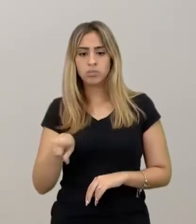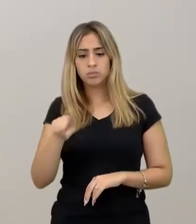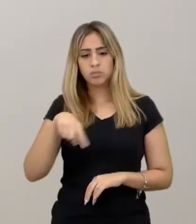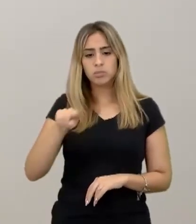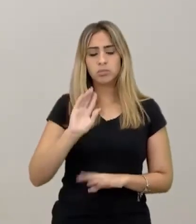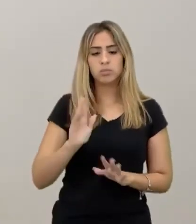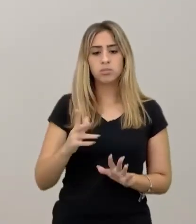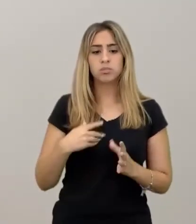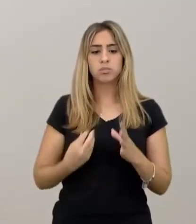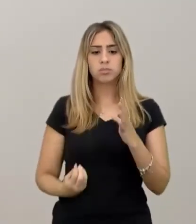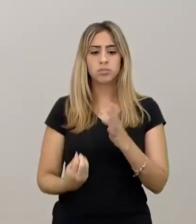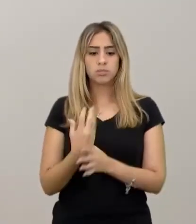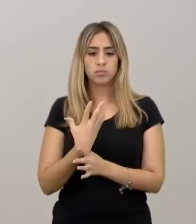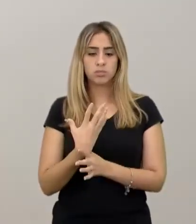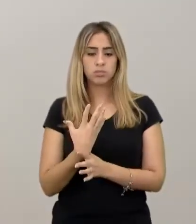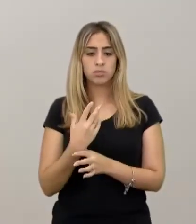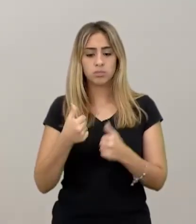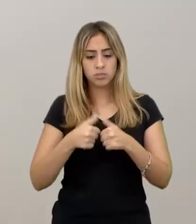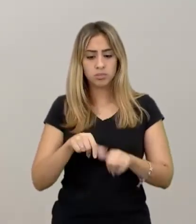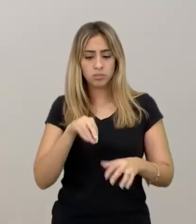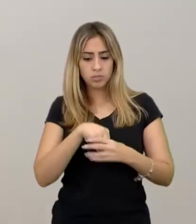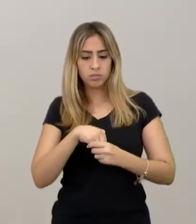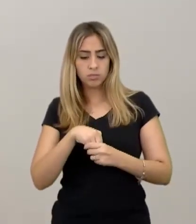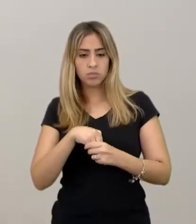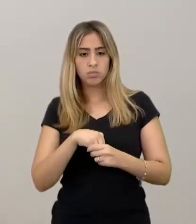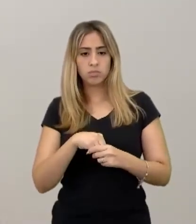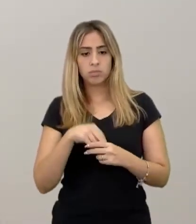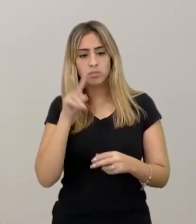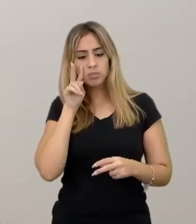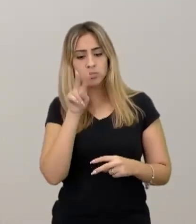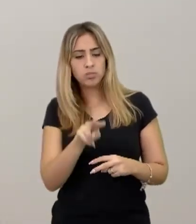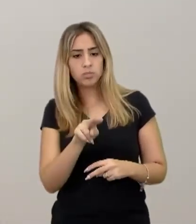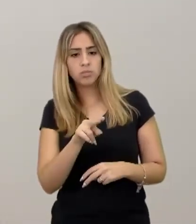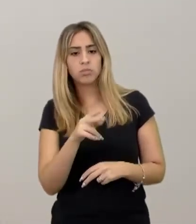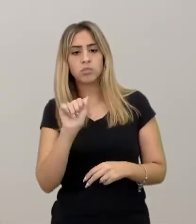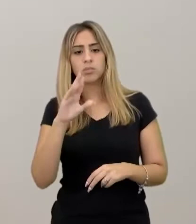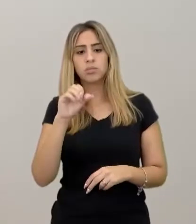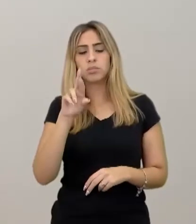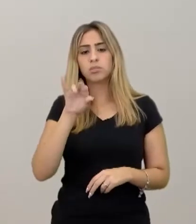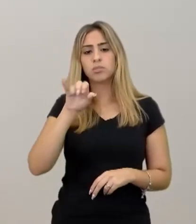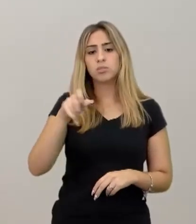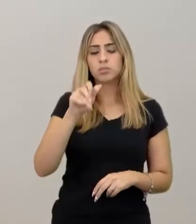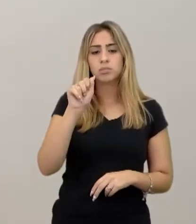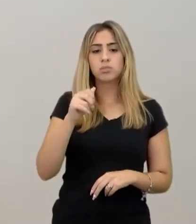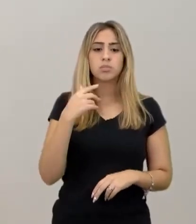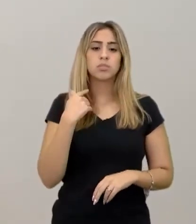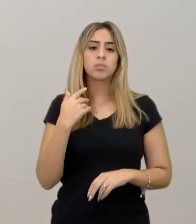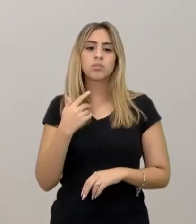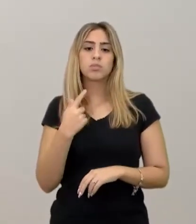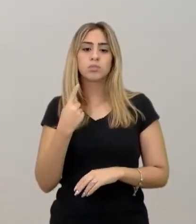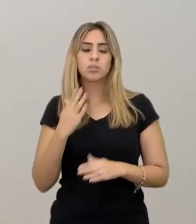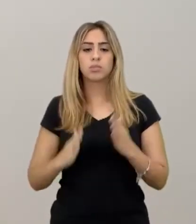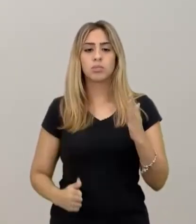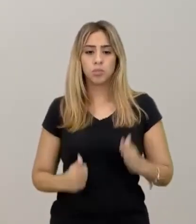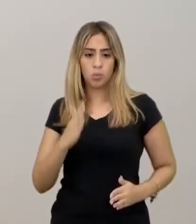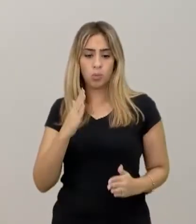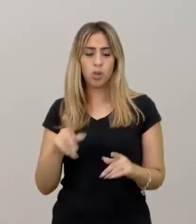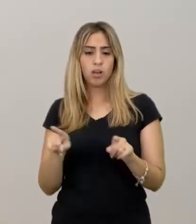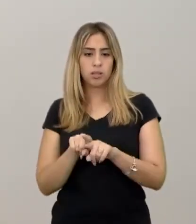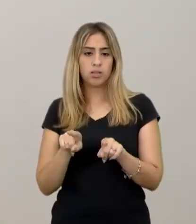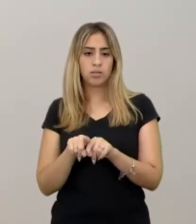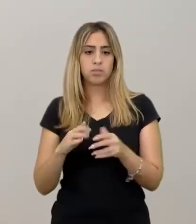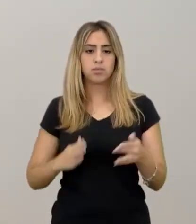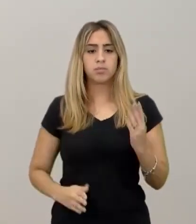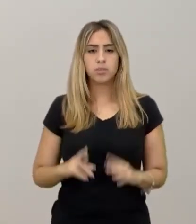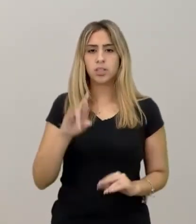eles criaram, que está dentro ali da cosmovisão, da etnia carajá, a boneca Hichocó. Né? A